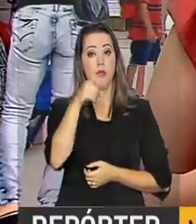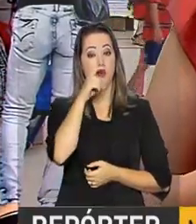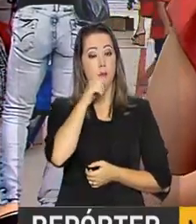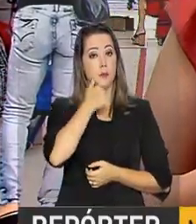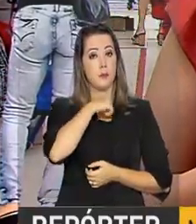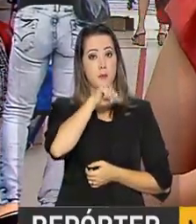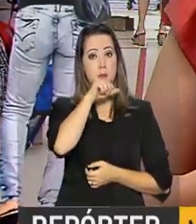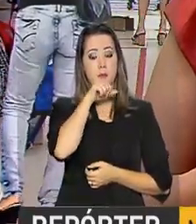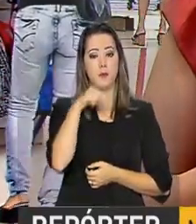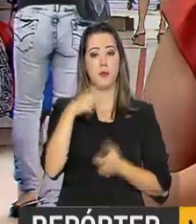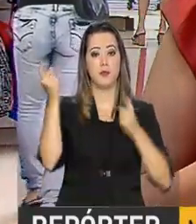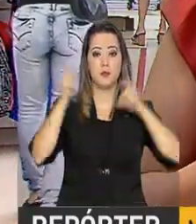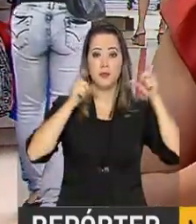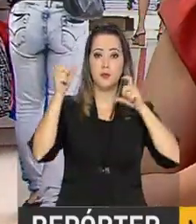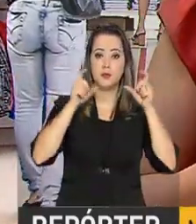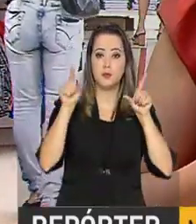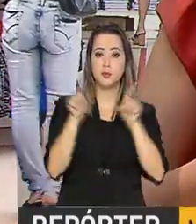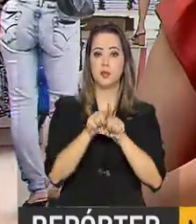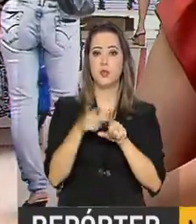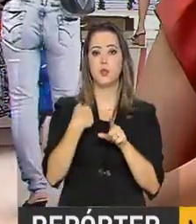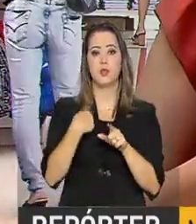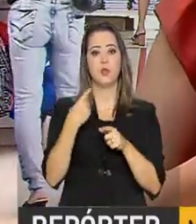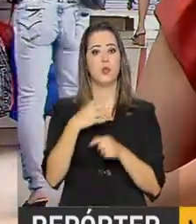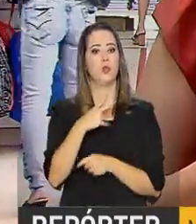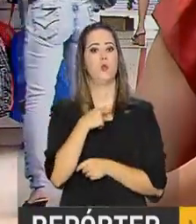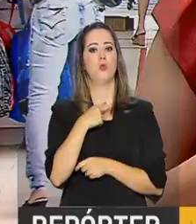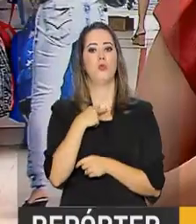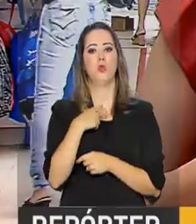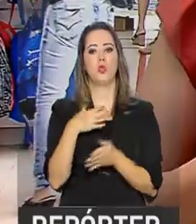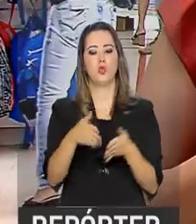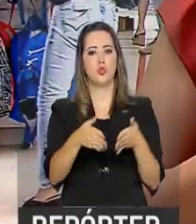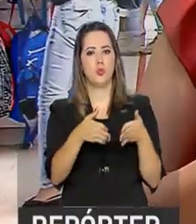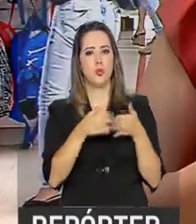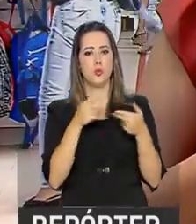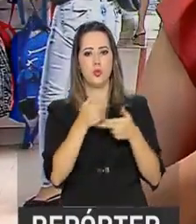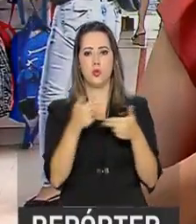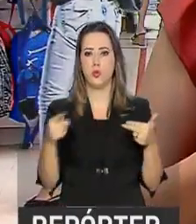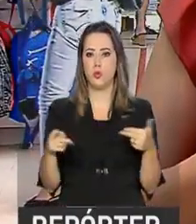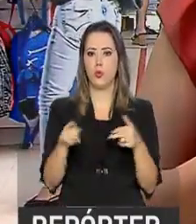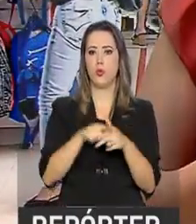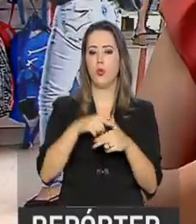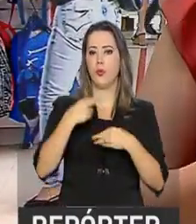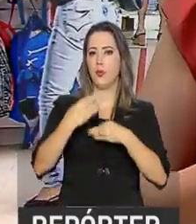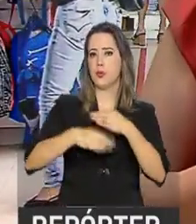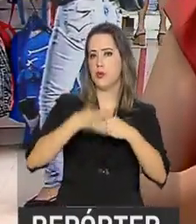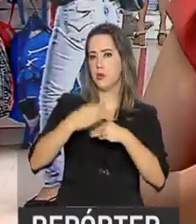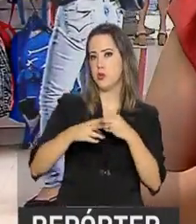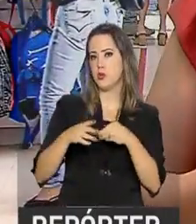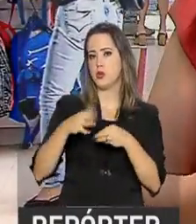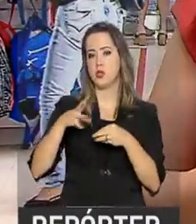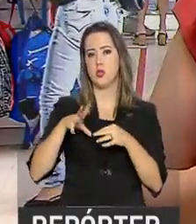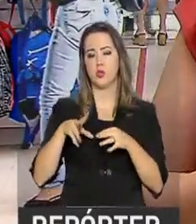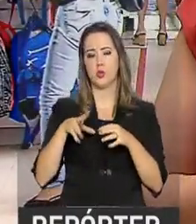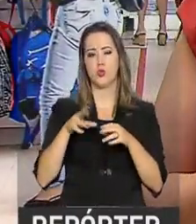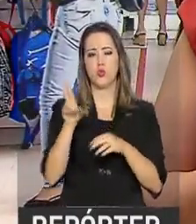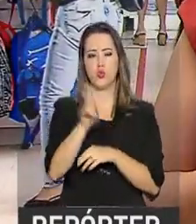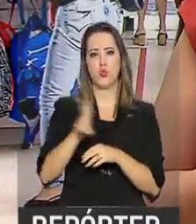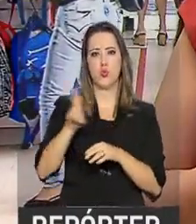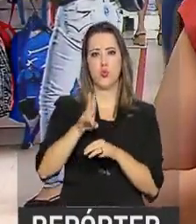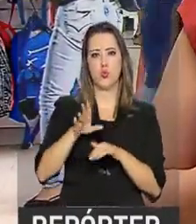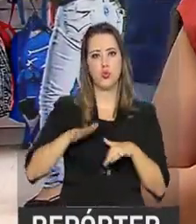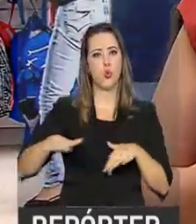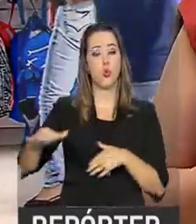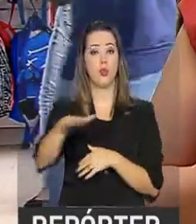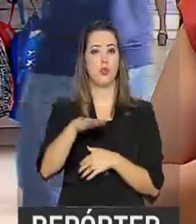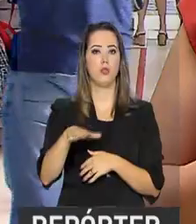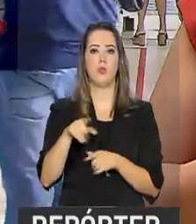lista de material escolar a escola não pode exigir produtos como papel higiênico ou a opção de uso coletivo o colégio também não